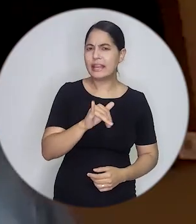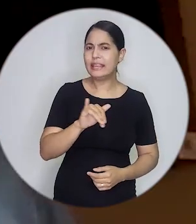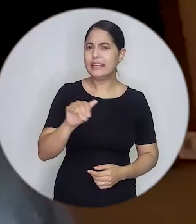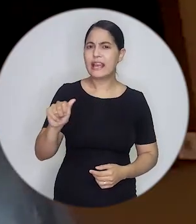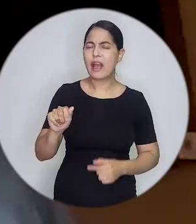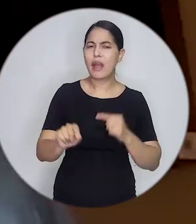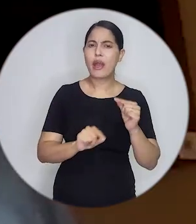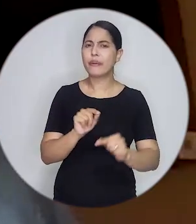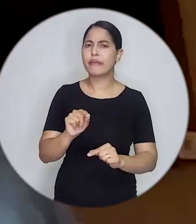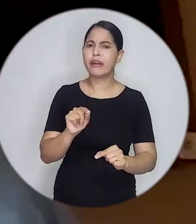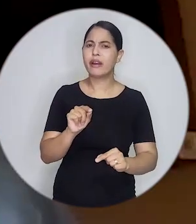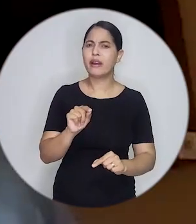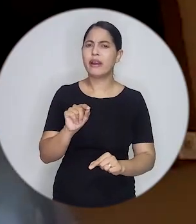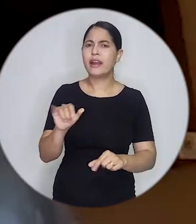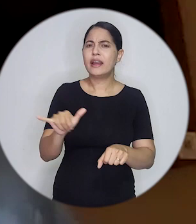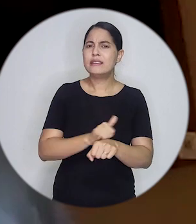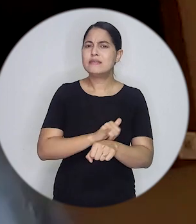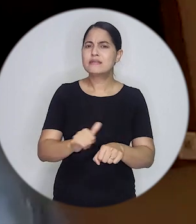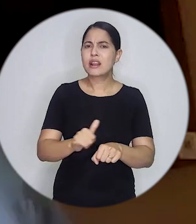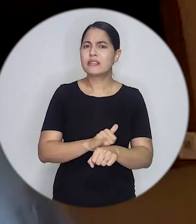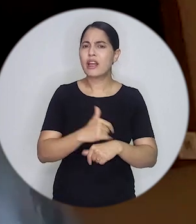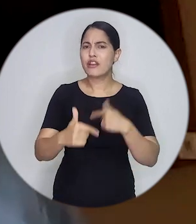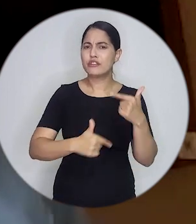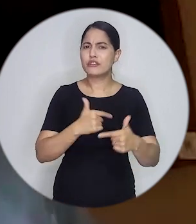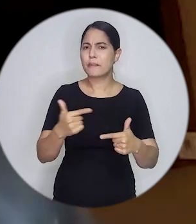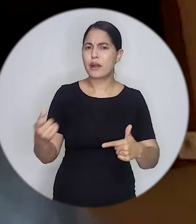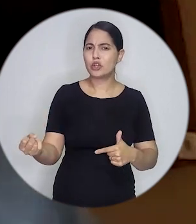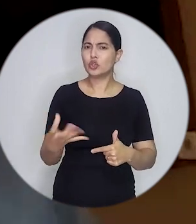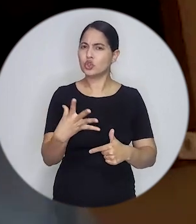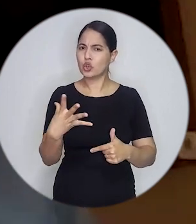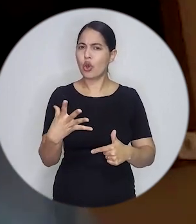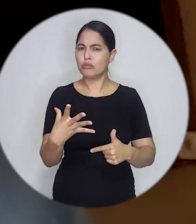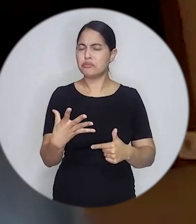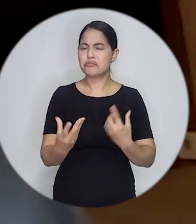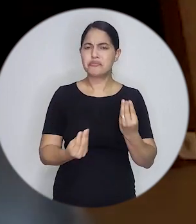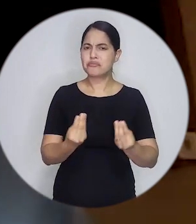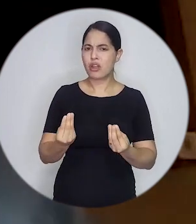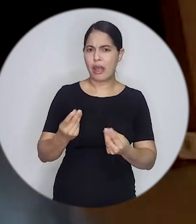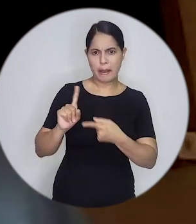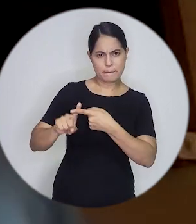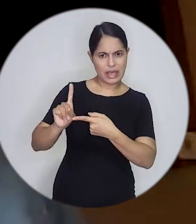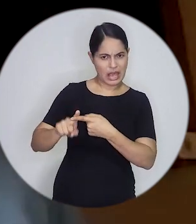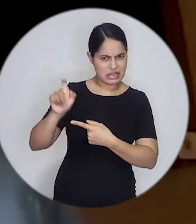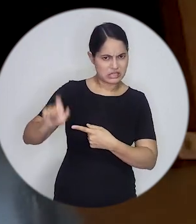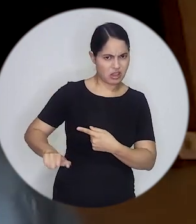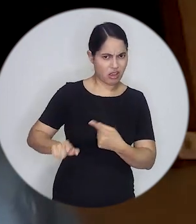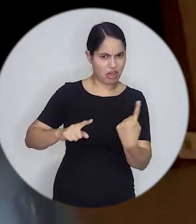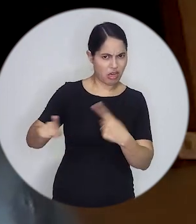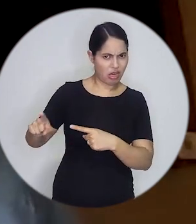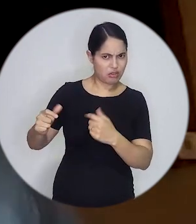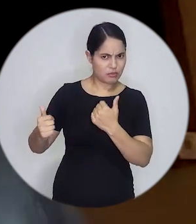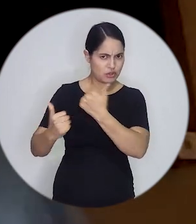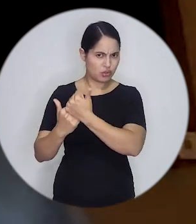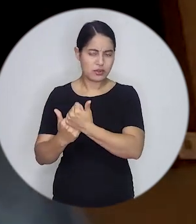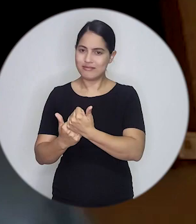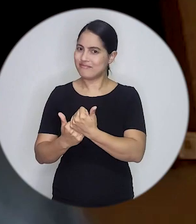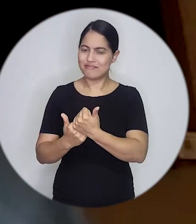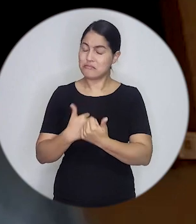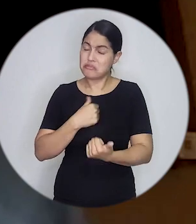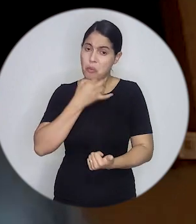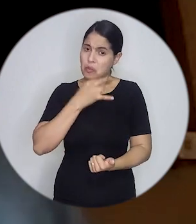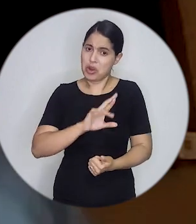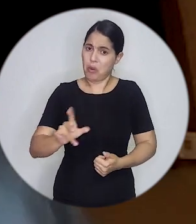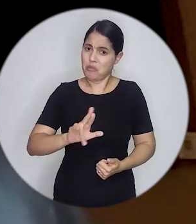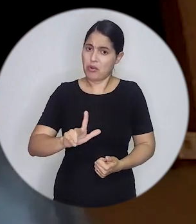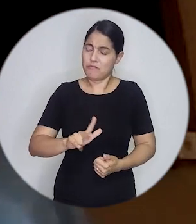parece que a questão da inteligência artificial é exatamente isso. É uma nova ferramenta de trabalho. Ela ameaça a advocacia de forma nenhuma, acho